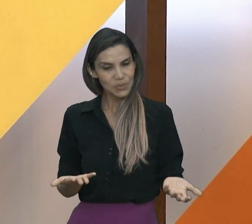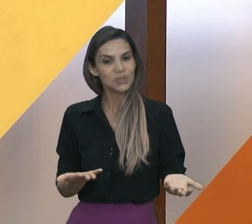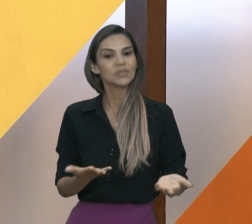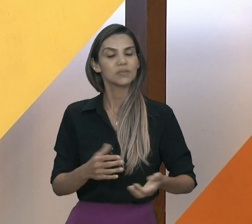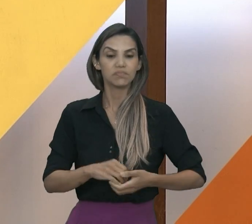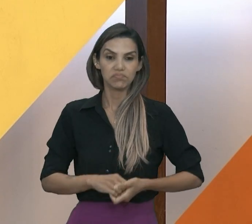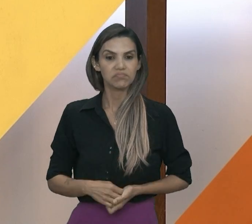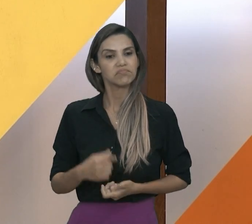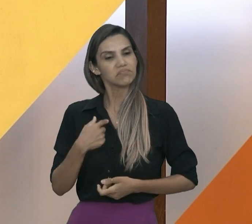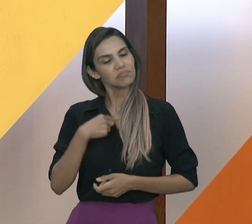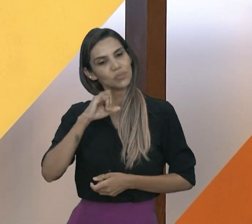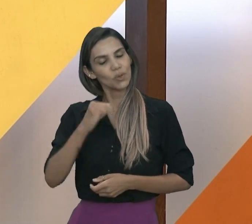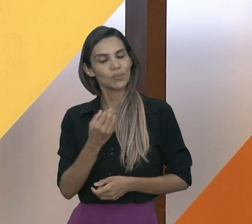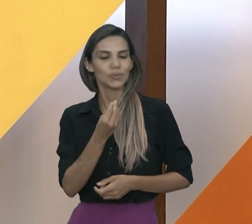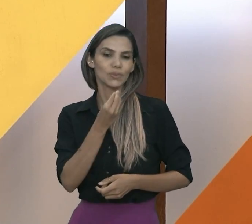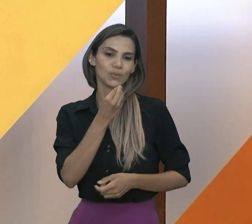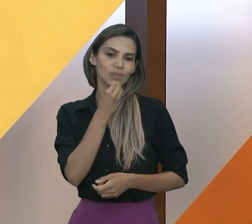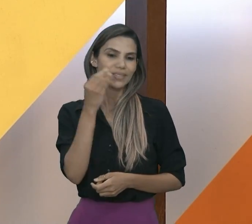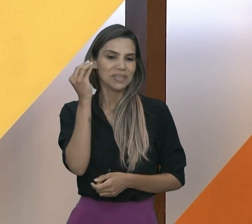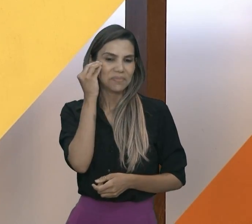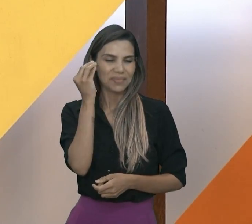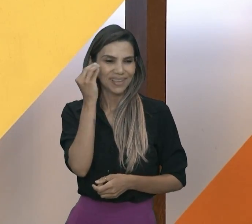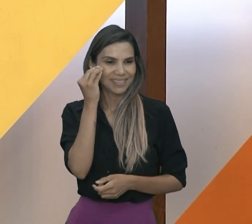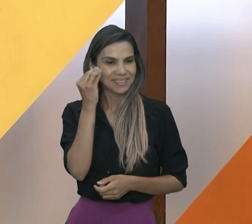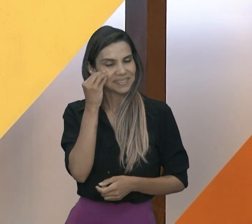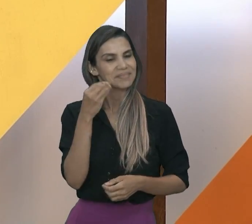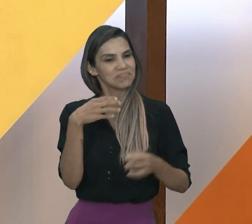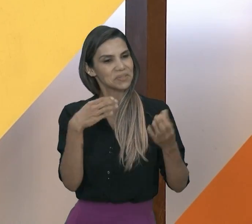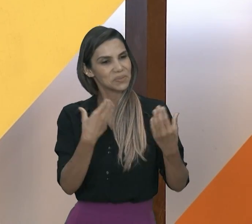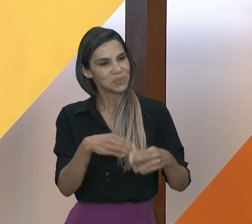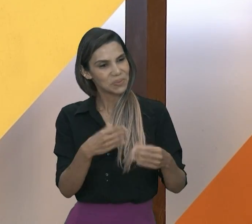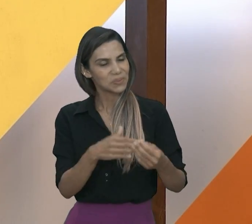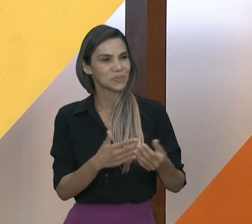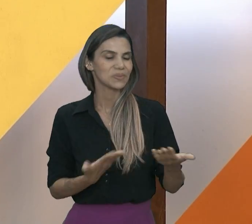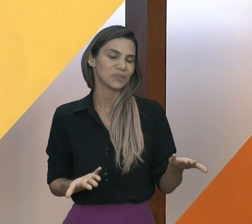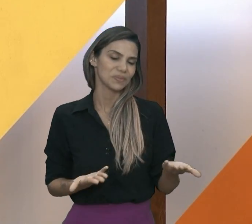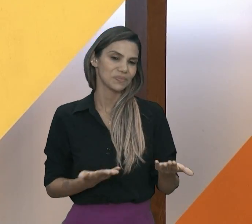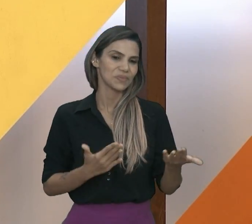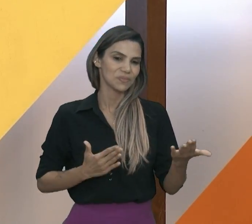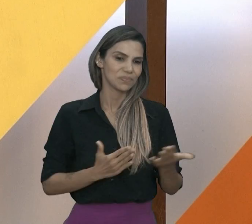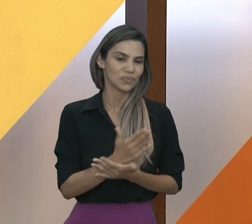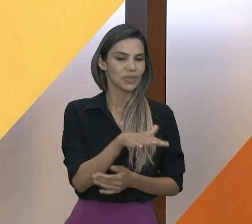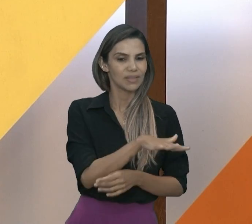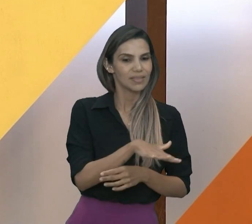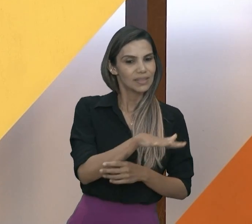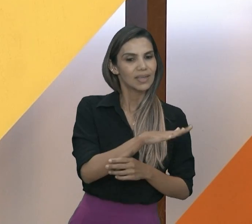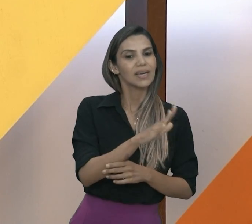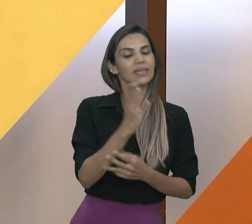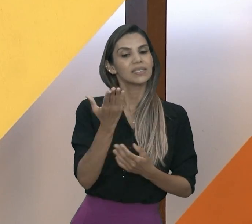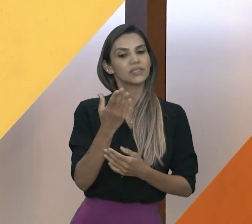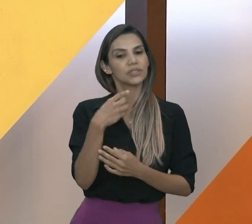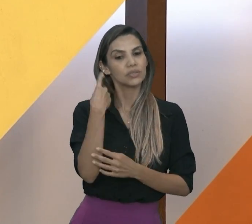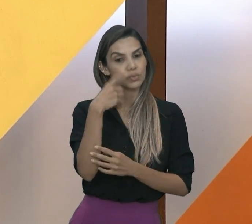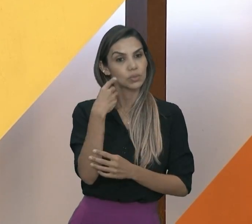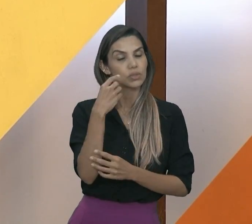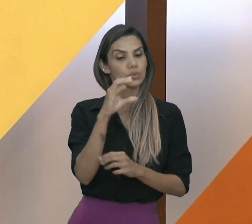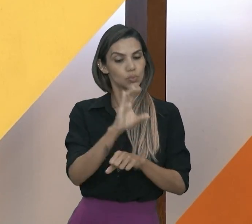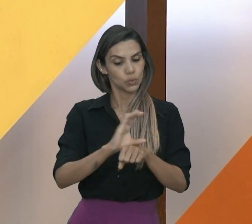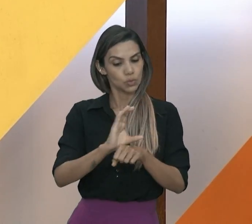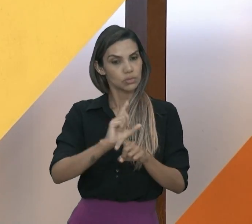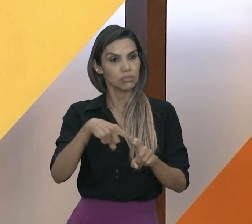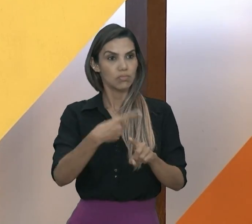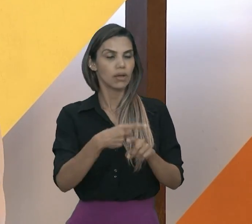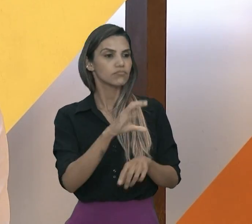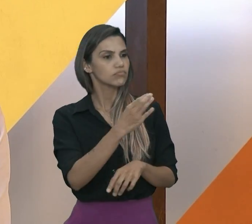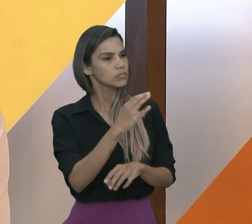para essas duas cadeiras, né? São cadeiras comuns, né? Direito Constitucional e Ciência Política. A